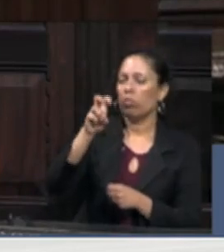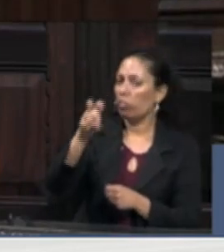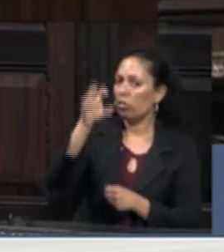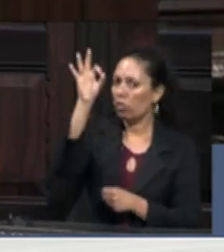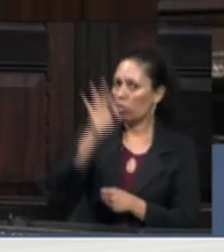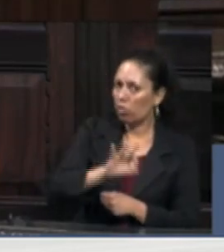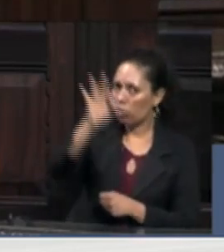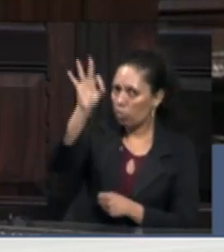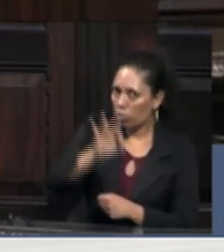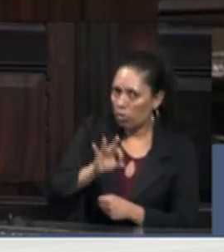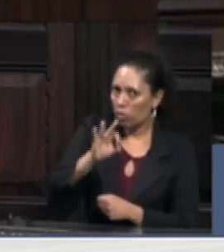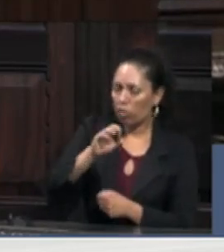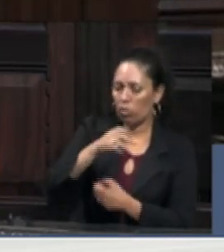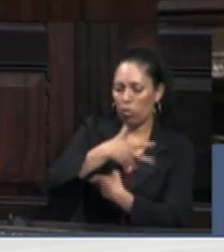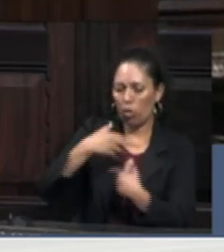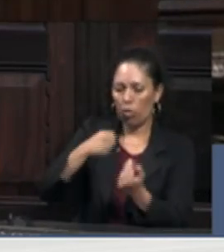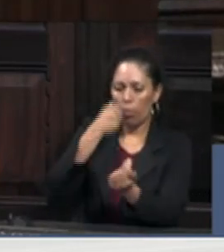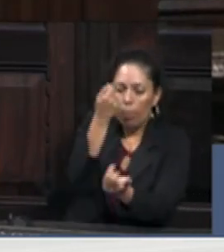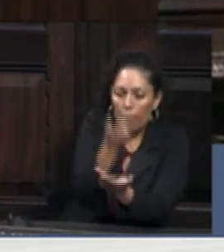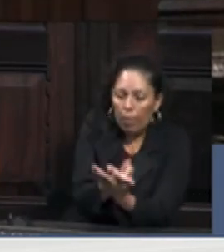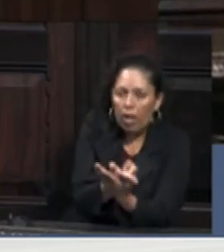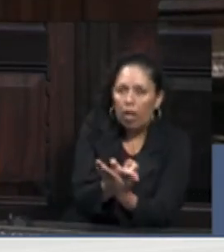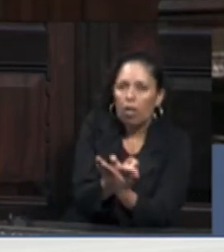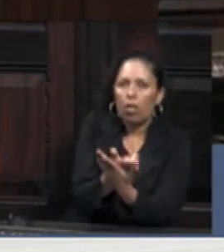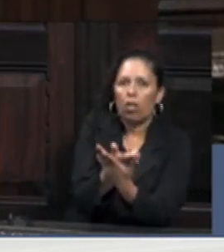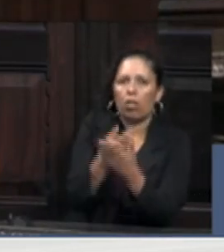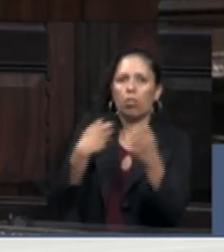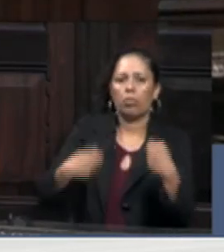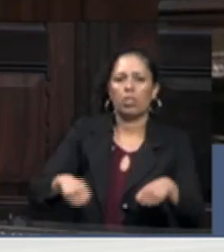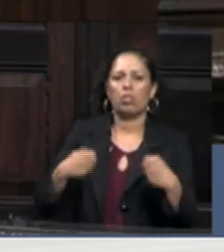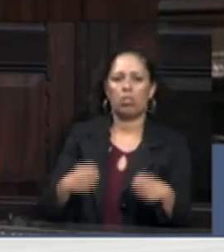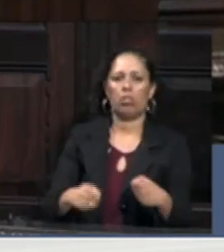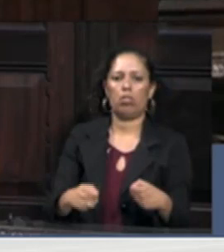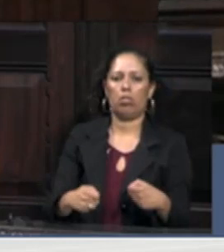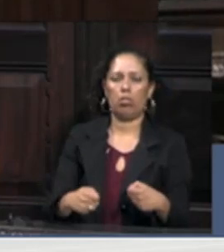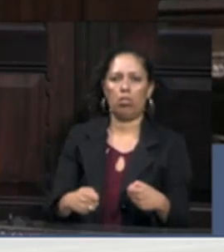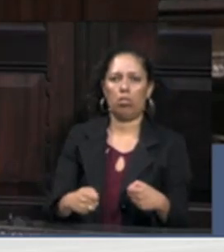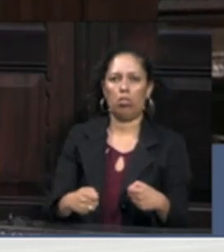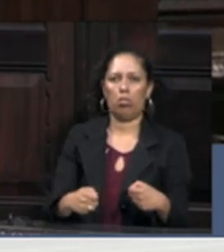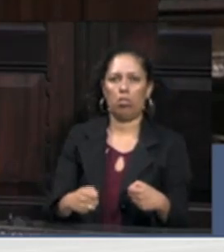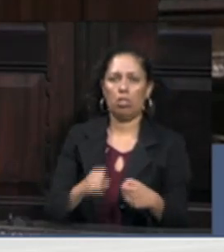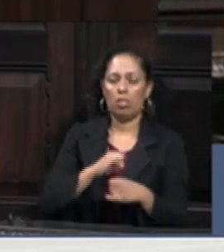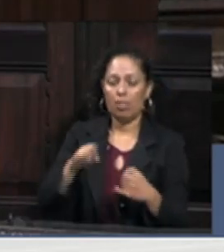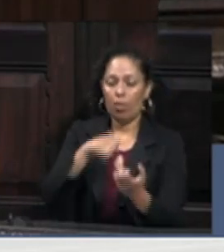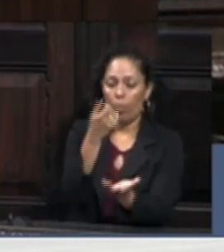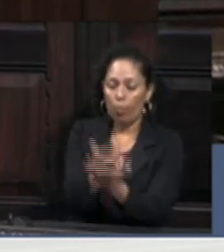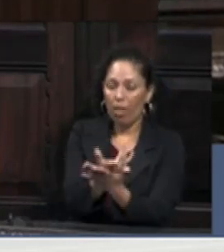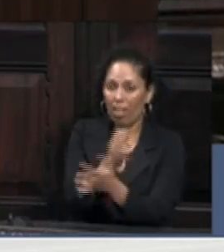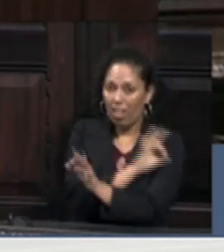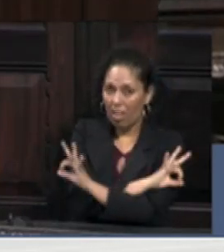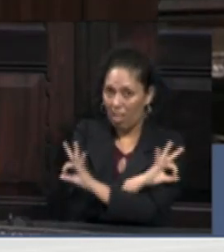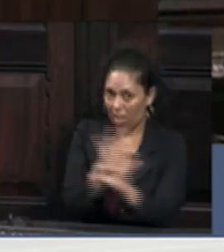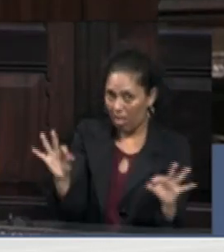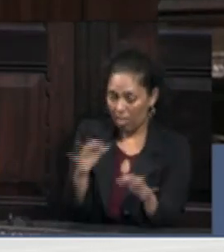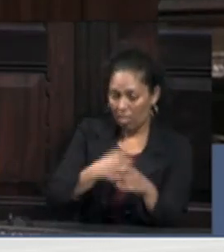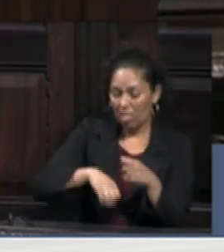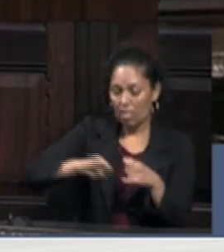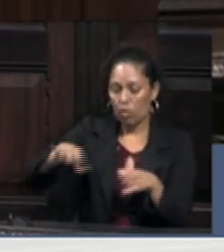efetivamente pagas, ou seja, aquelas apenas empenhadas não valerão mais. Ou seja, se o Estado